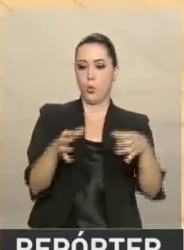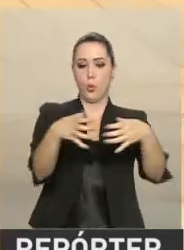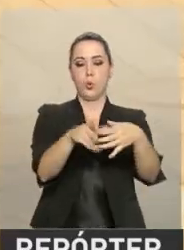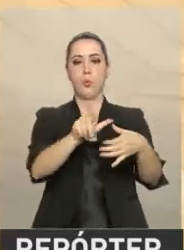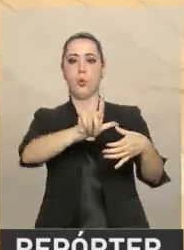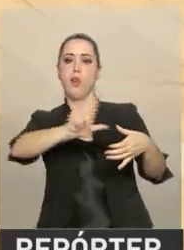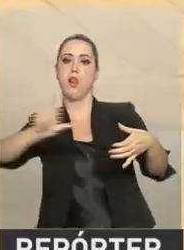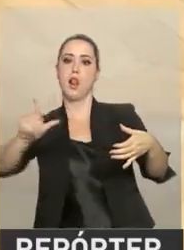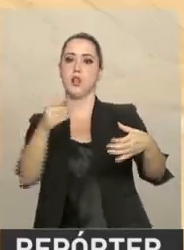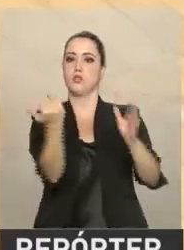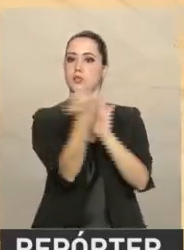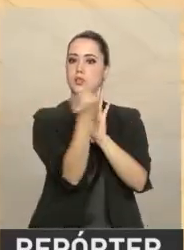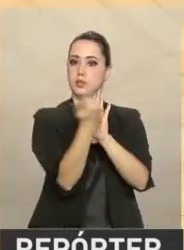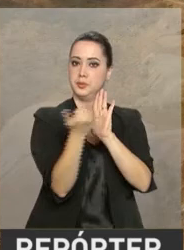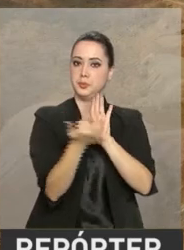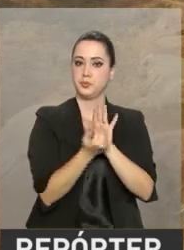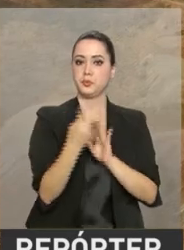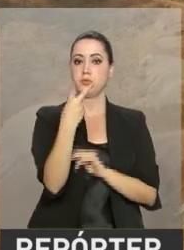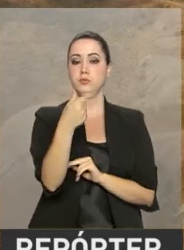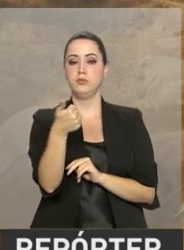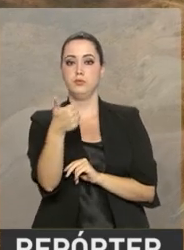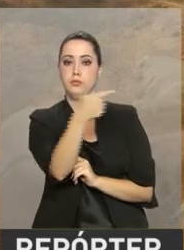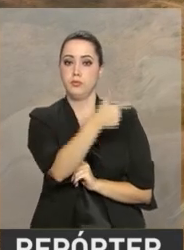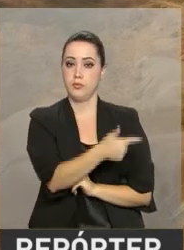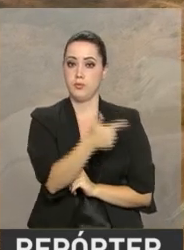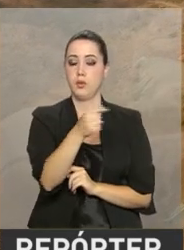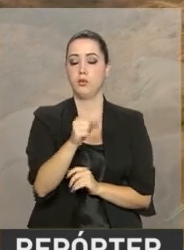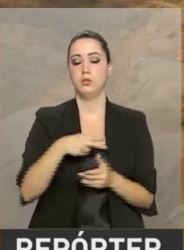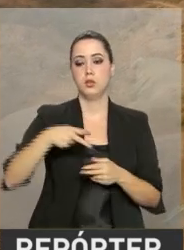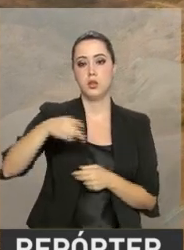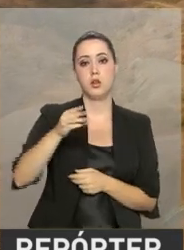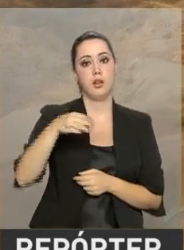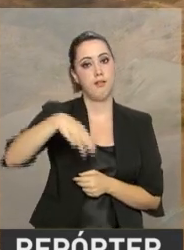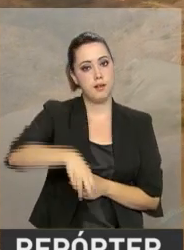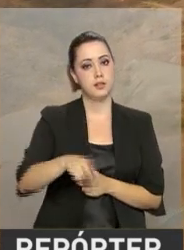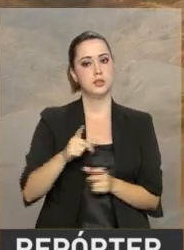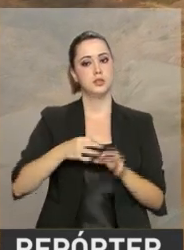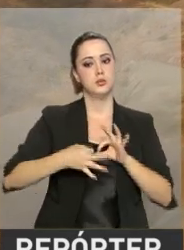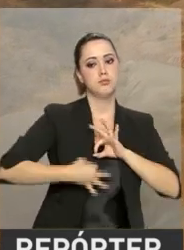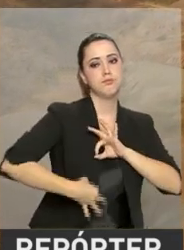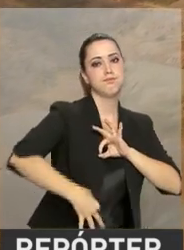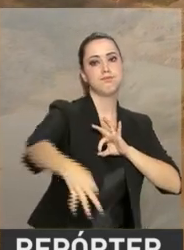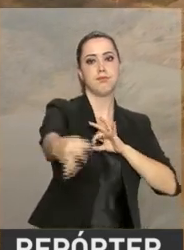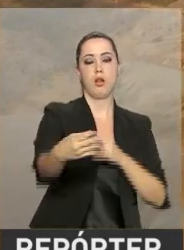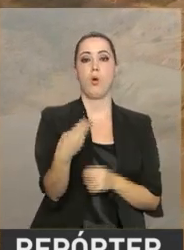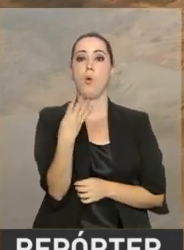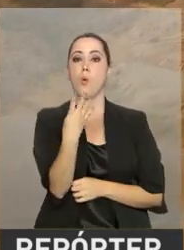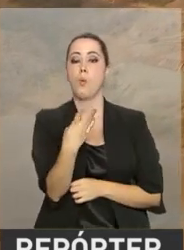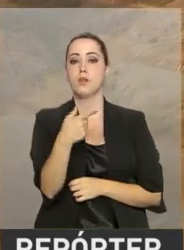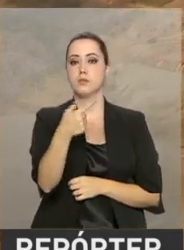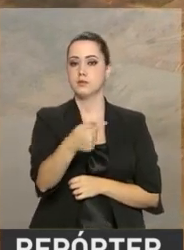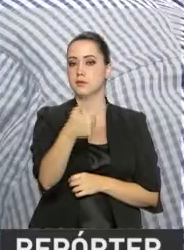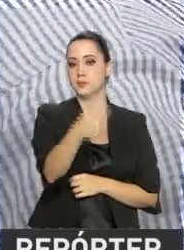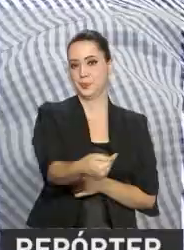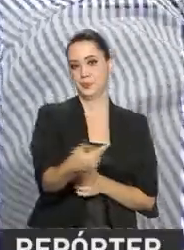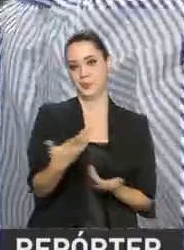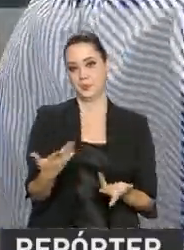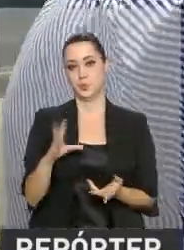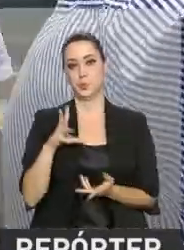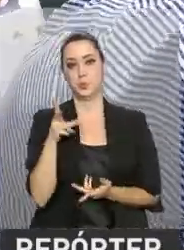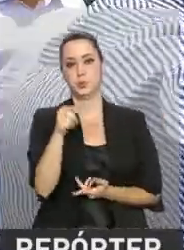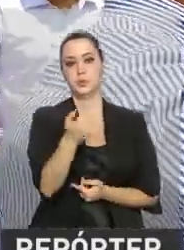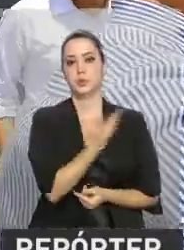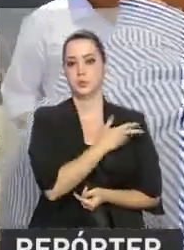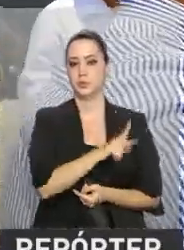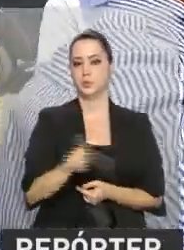que tem 202 sete quilômetros de extensão de um total de 477 quilômetros o